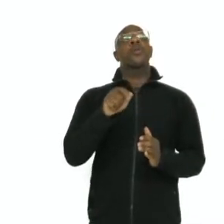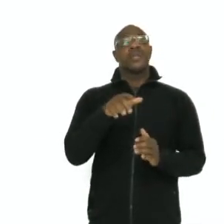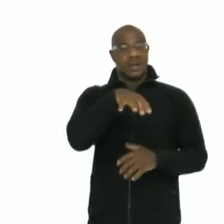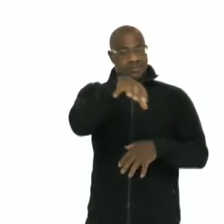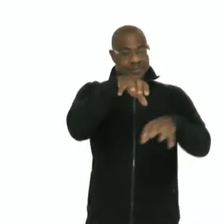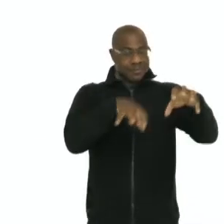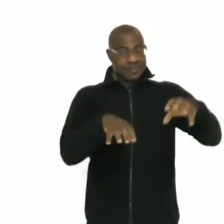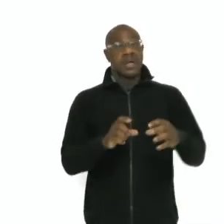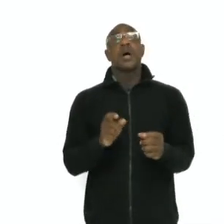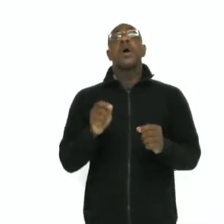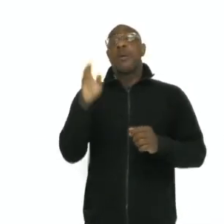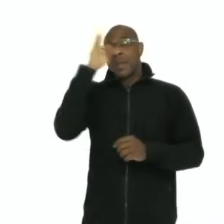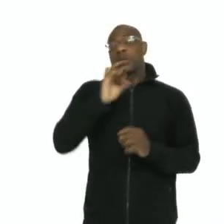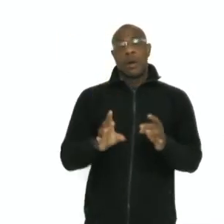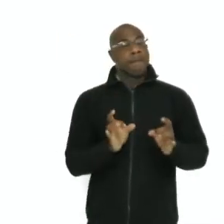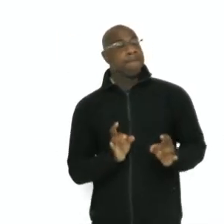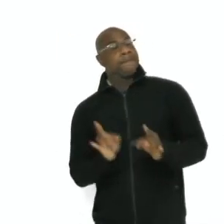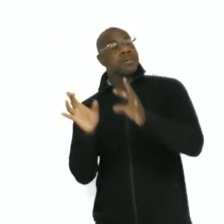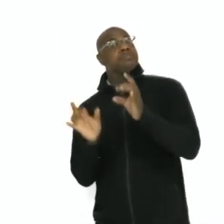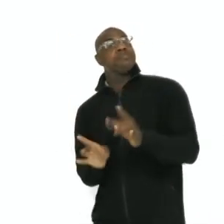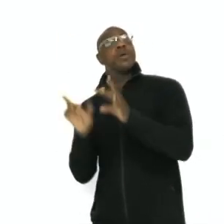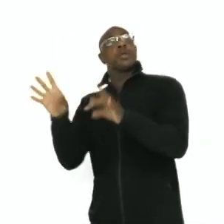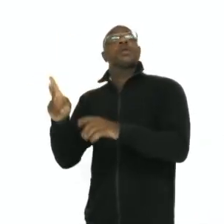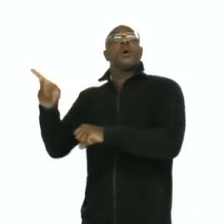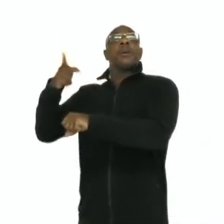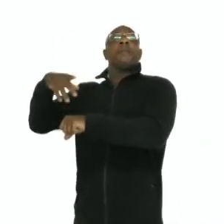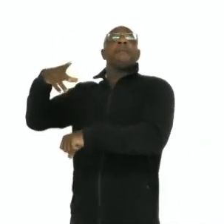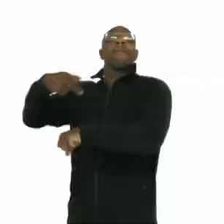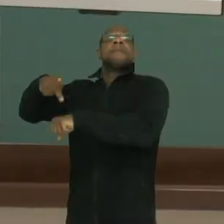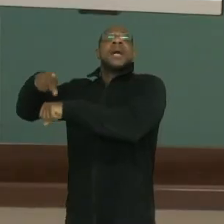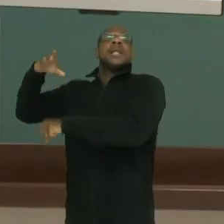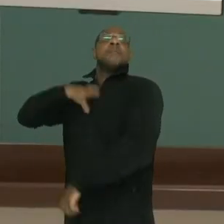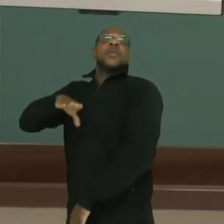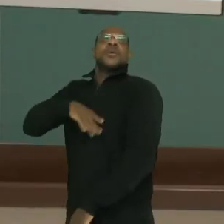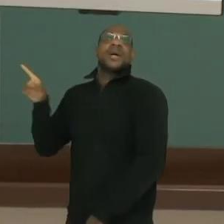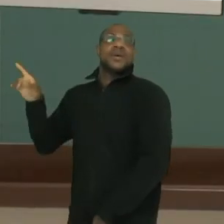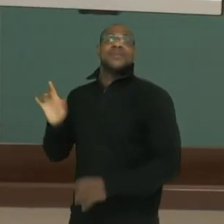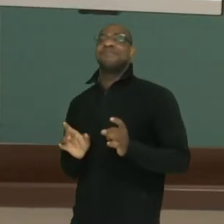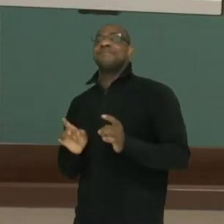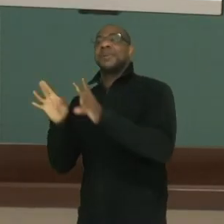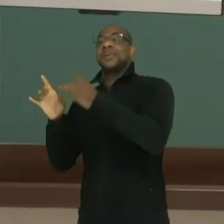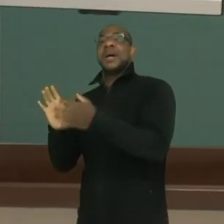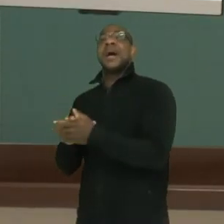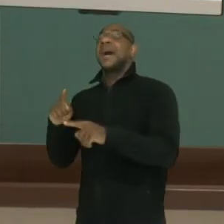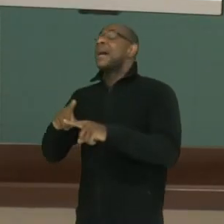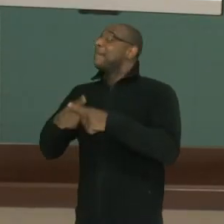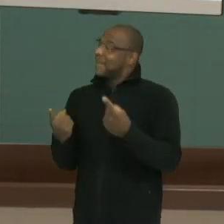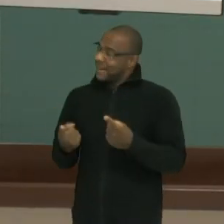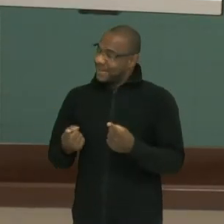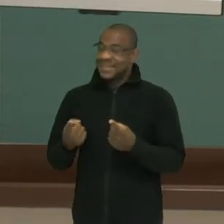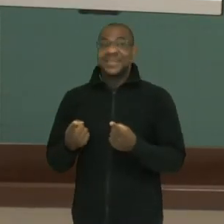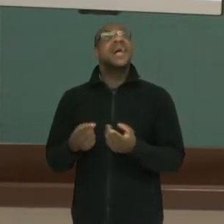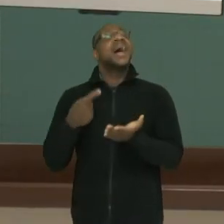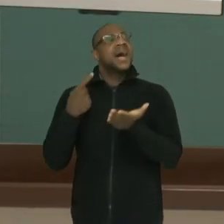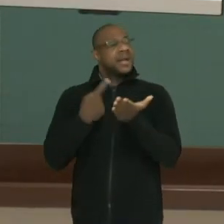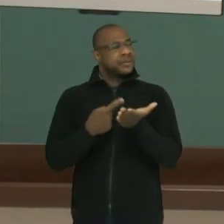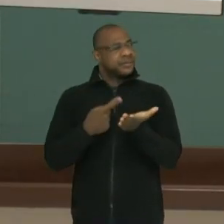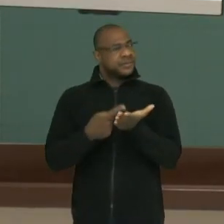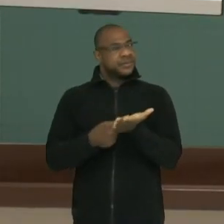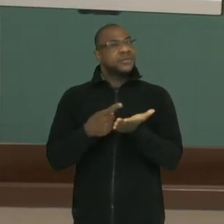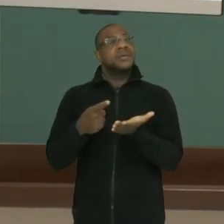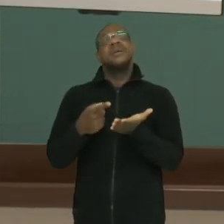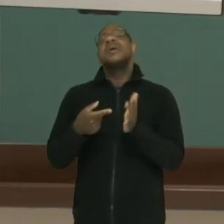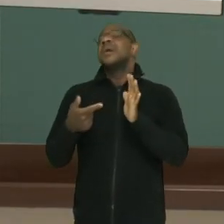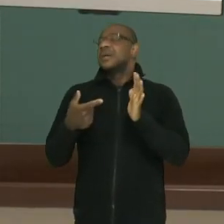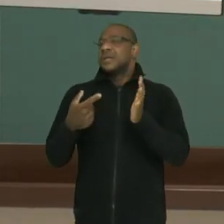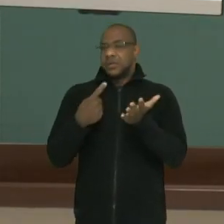tese, só poderia comercializar com a metrópole que era Portugal. Mas a história mostra que eles também comercializavam